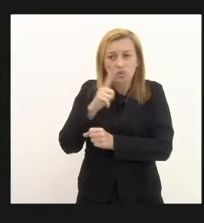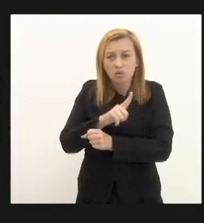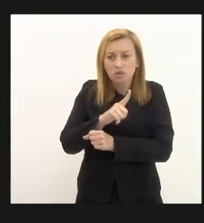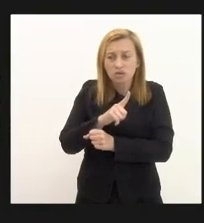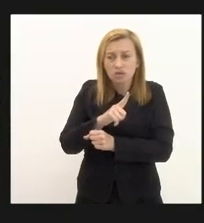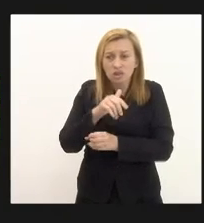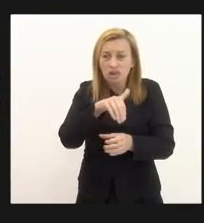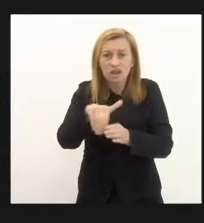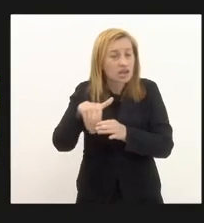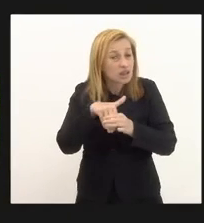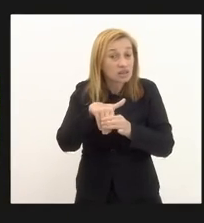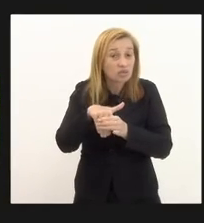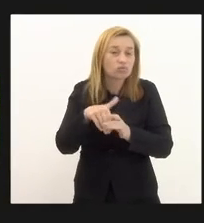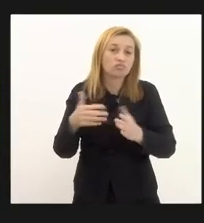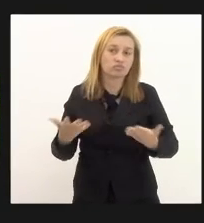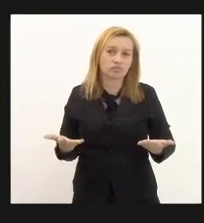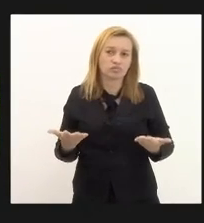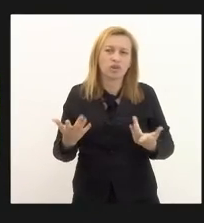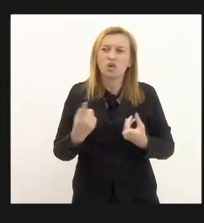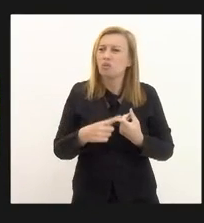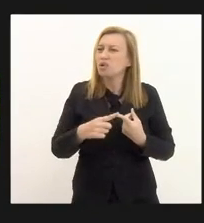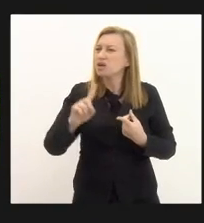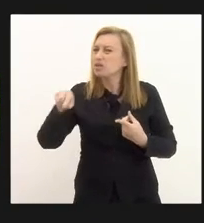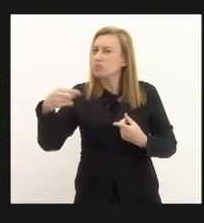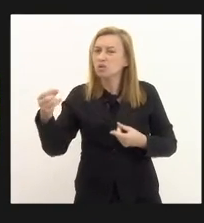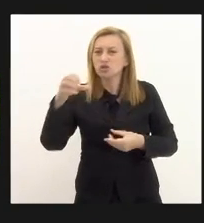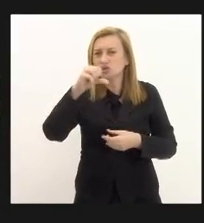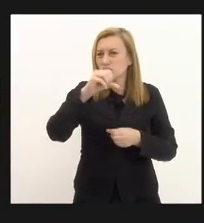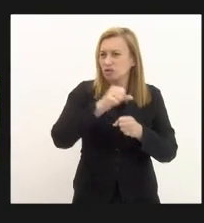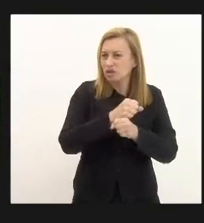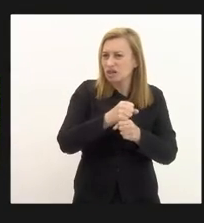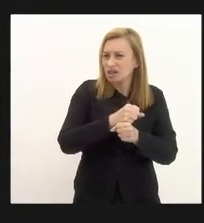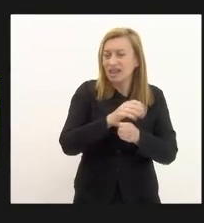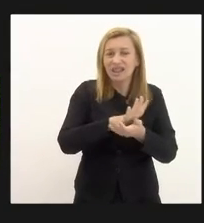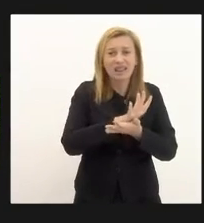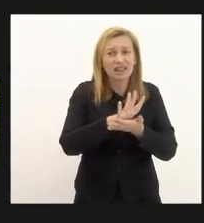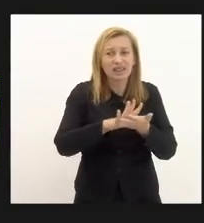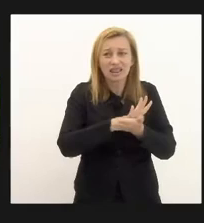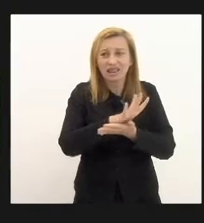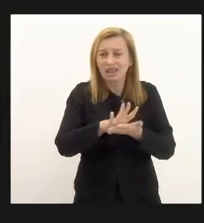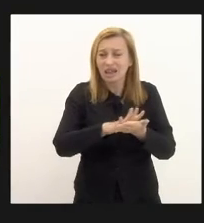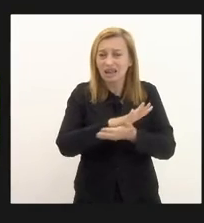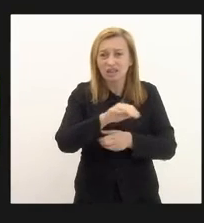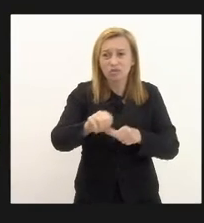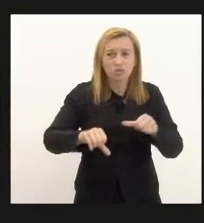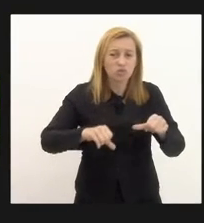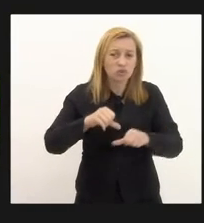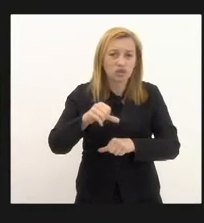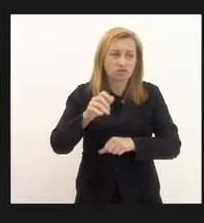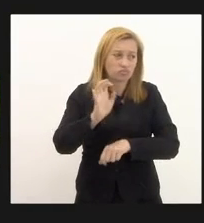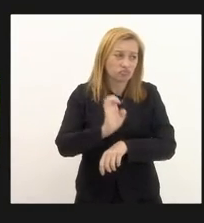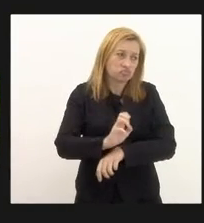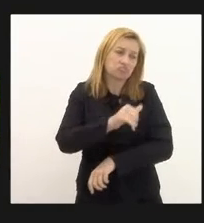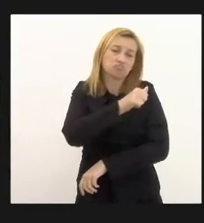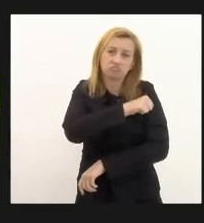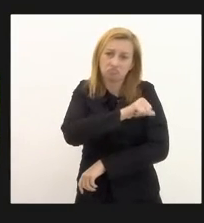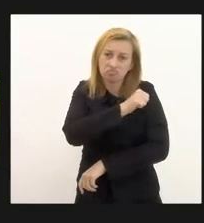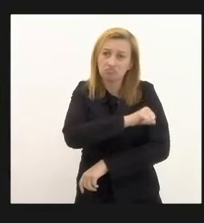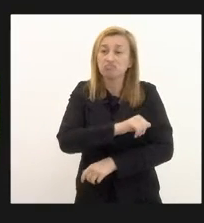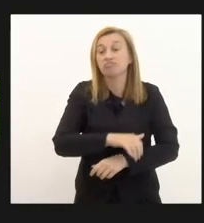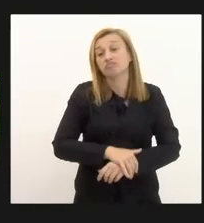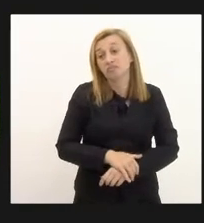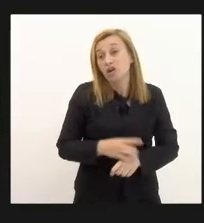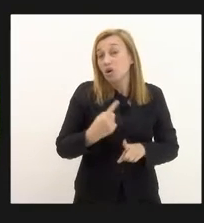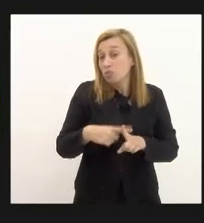a eleição porque depois de nove anos nada será mudado no estado do Rio de Janeiro